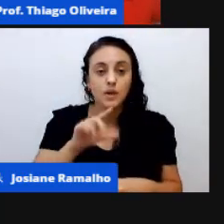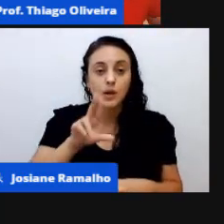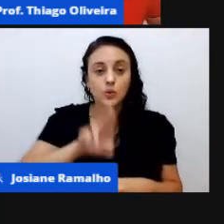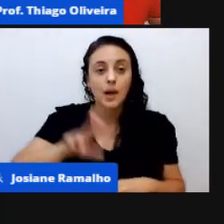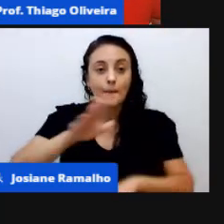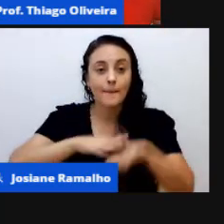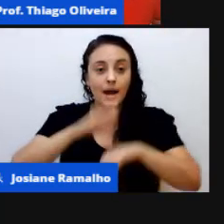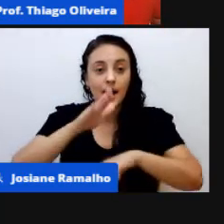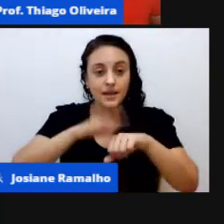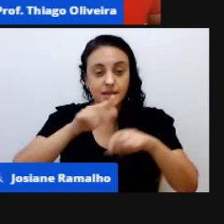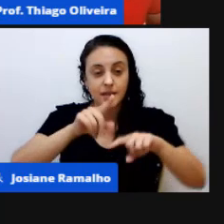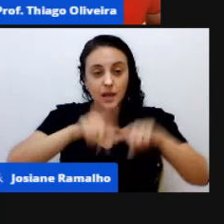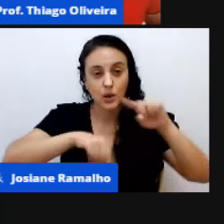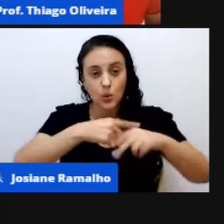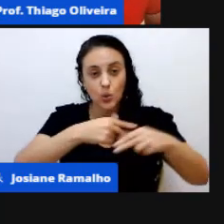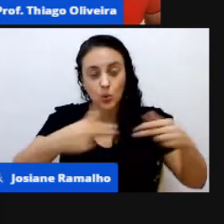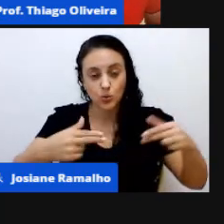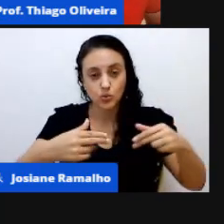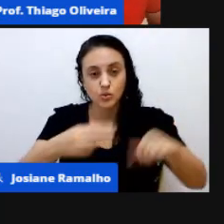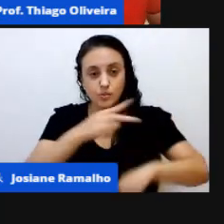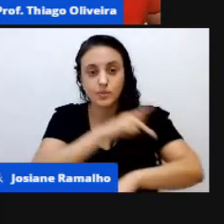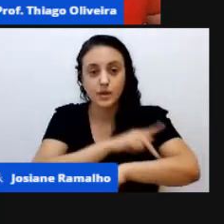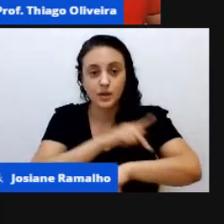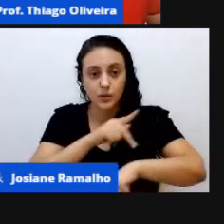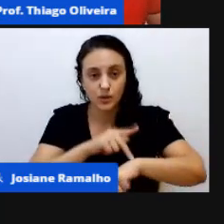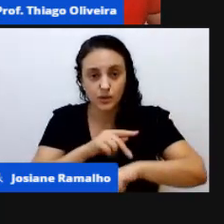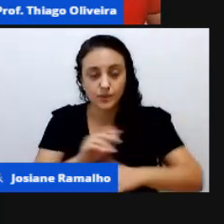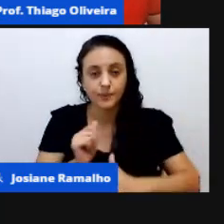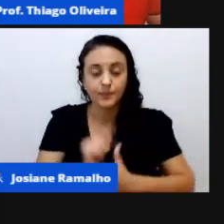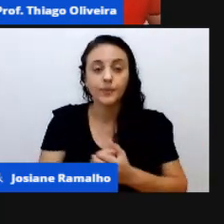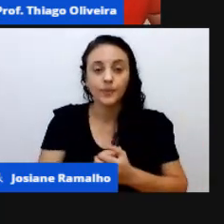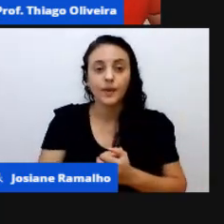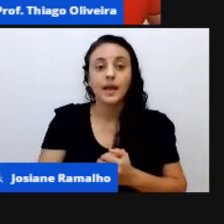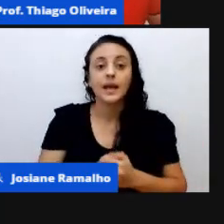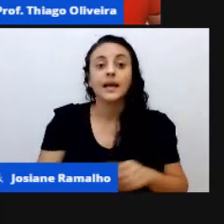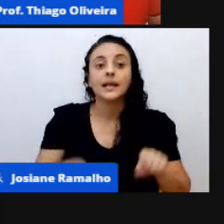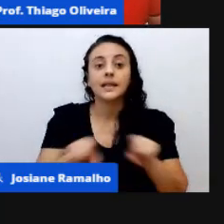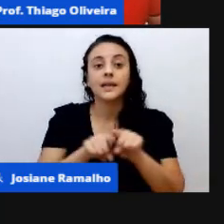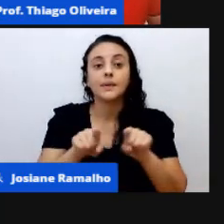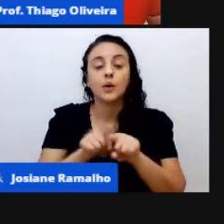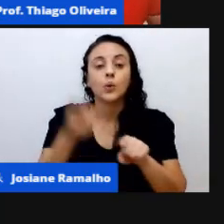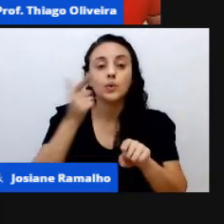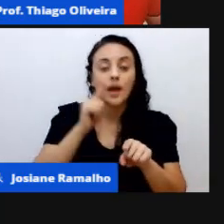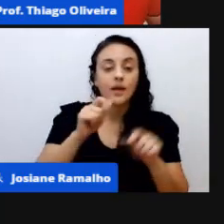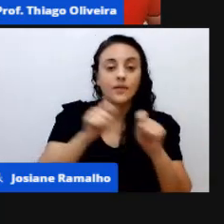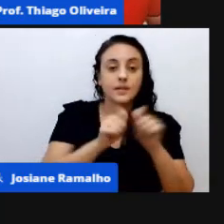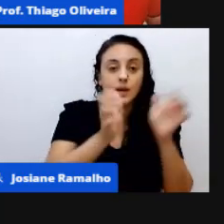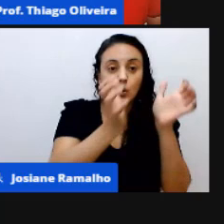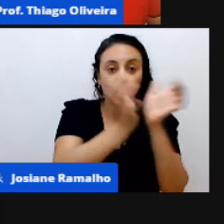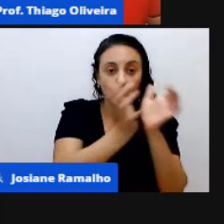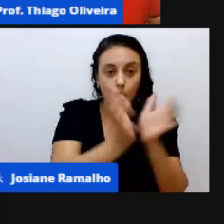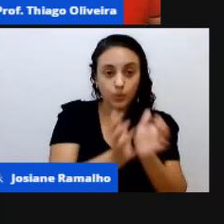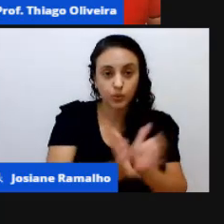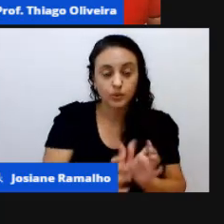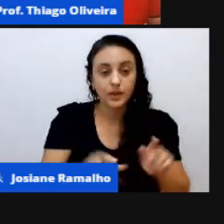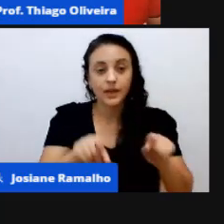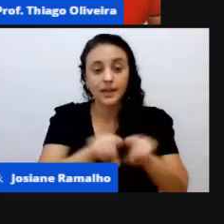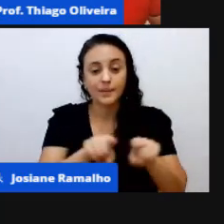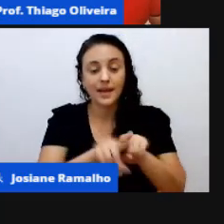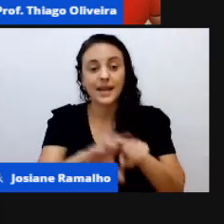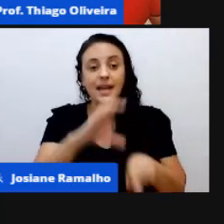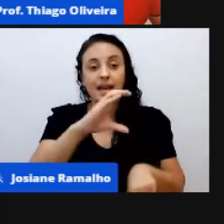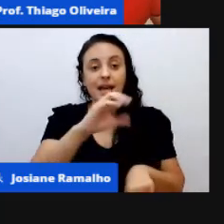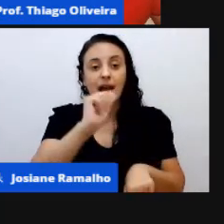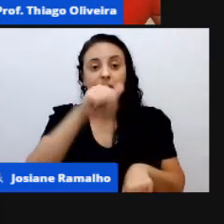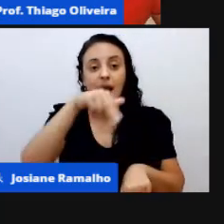Telegram, além de você criar grupos, você consegue criar canais, né? Canais de, por exemplo, canal da língua